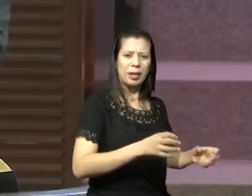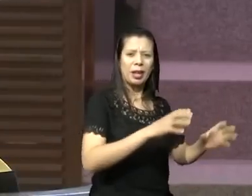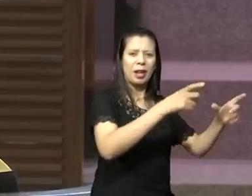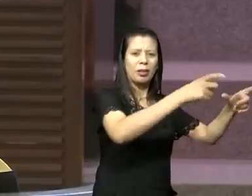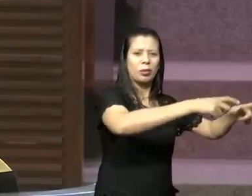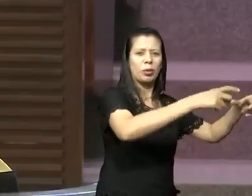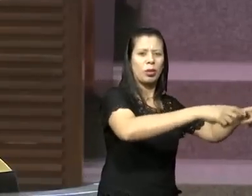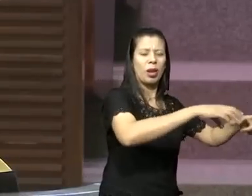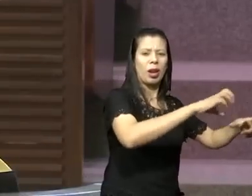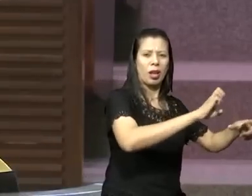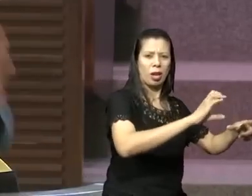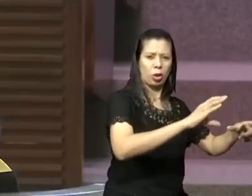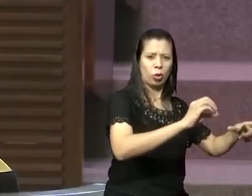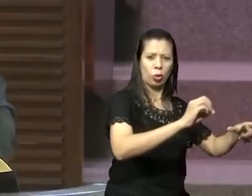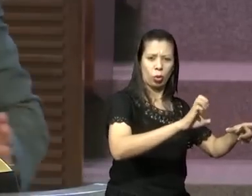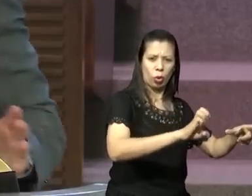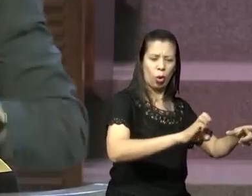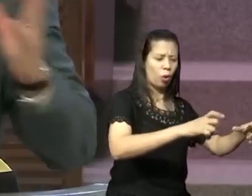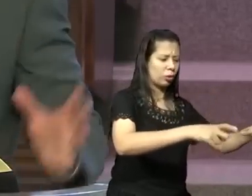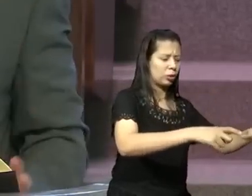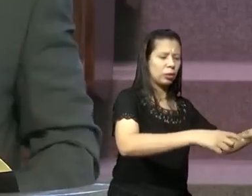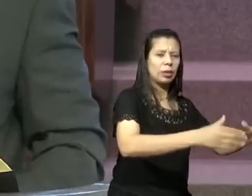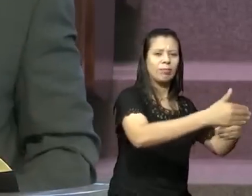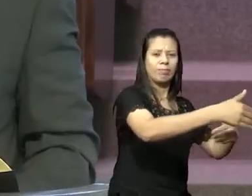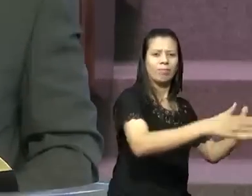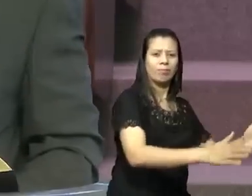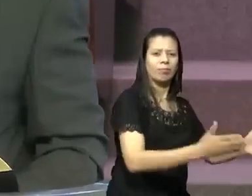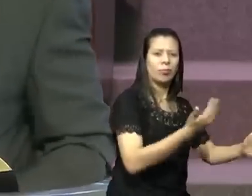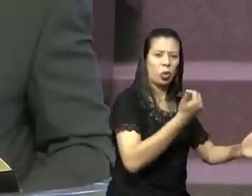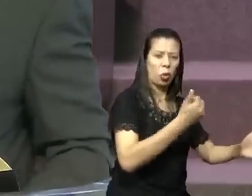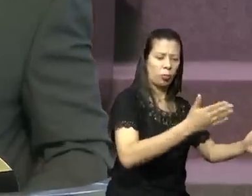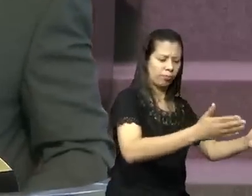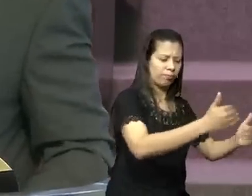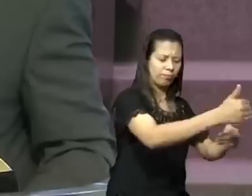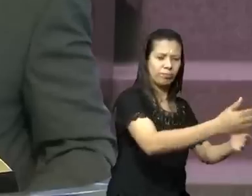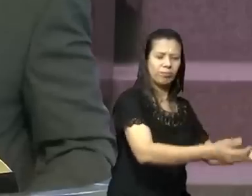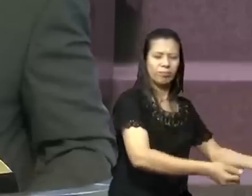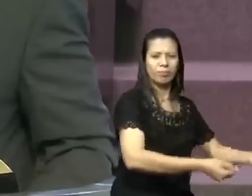cesta Elizete o namoro prepararam mais e mais coisas